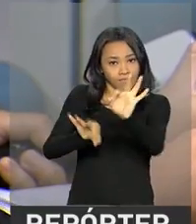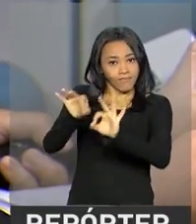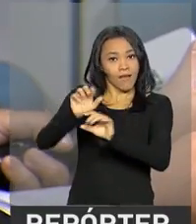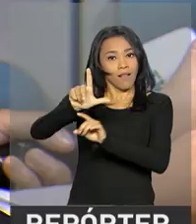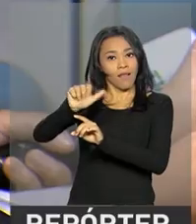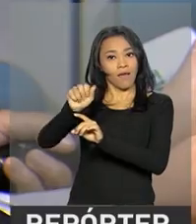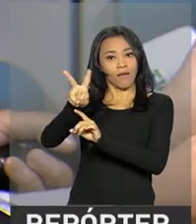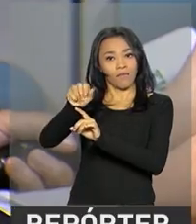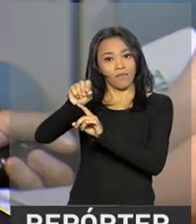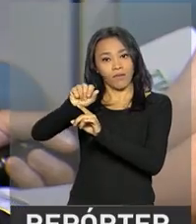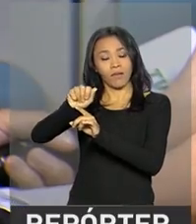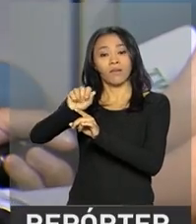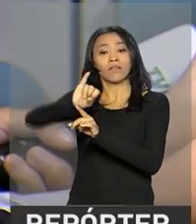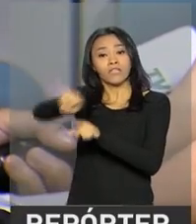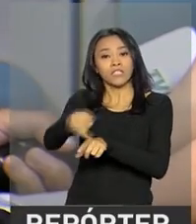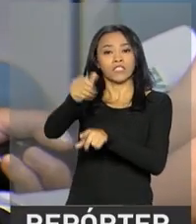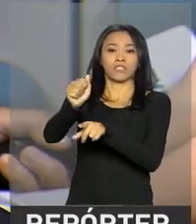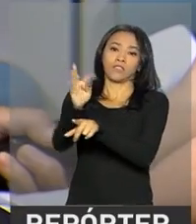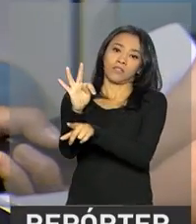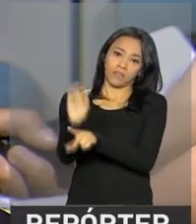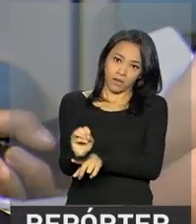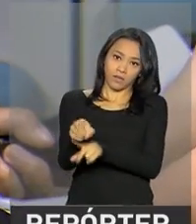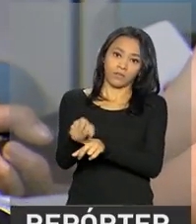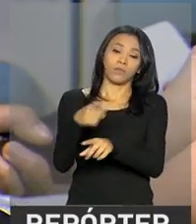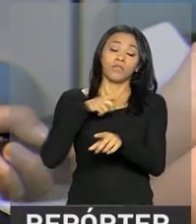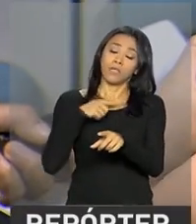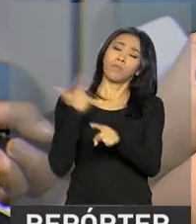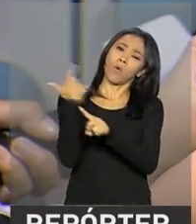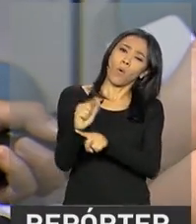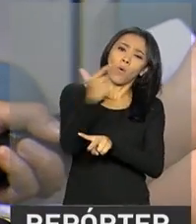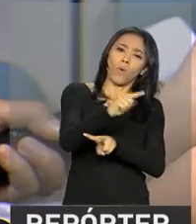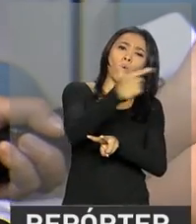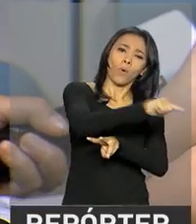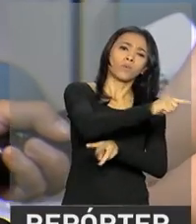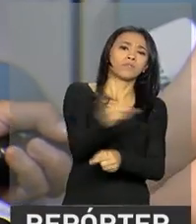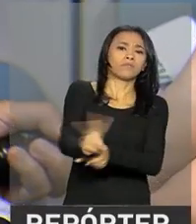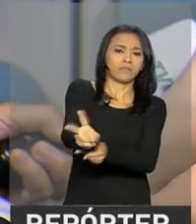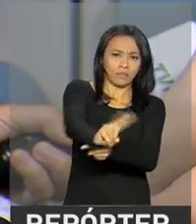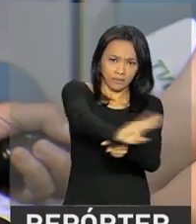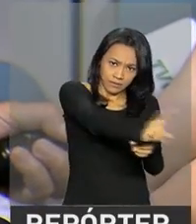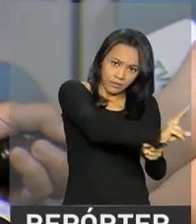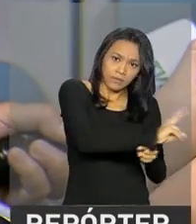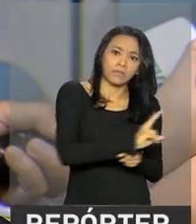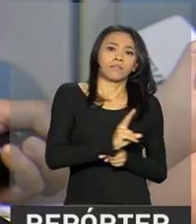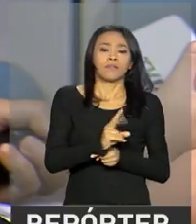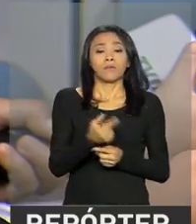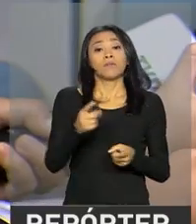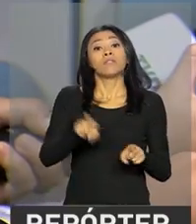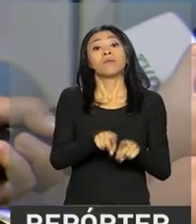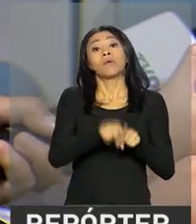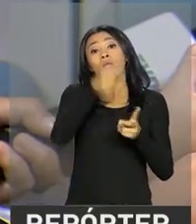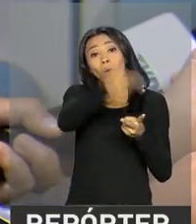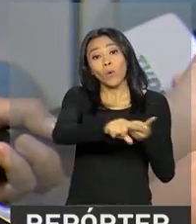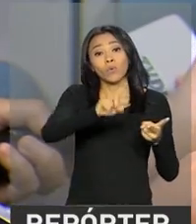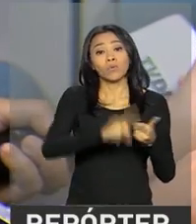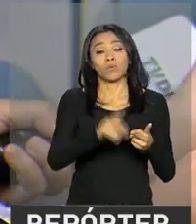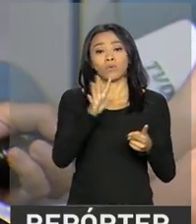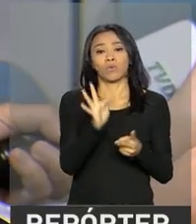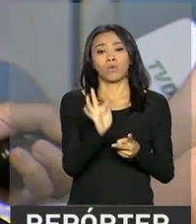pouco mais de 120 procedimentos de fiscalização em andamento e temos em relação aos fundos de pensão